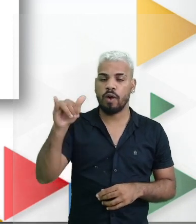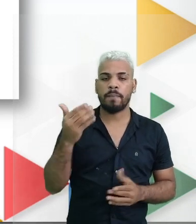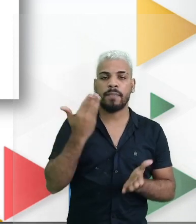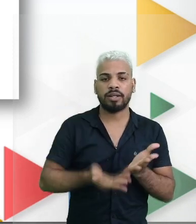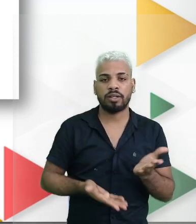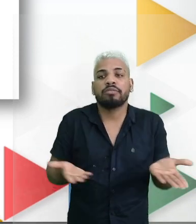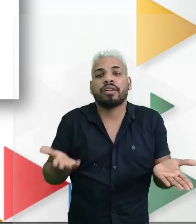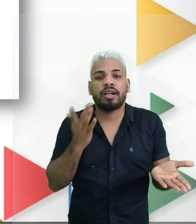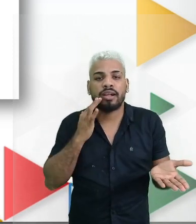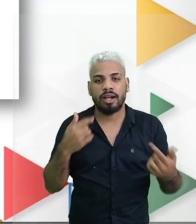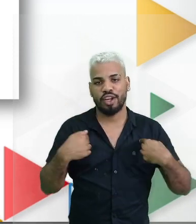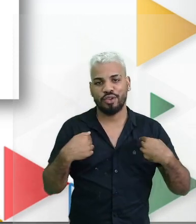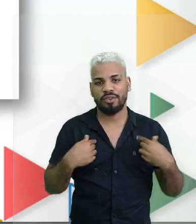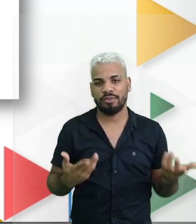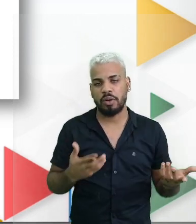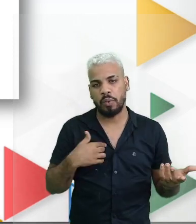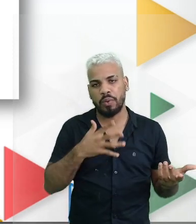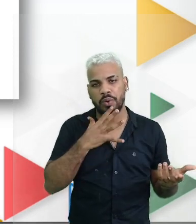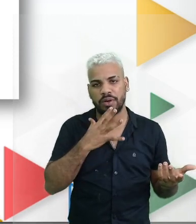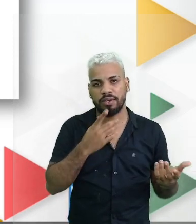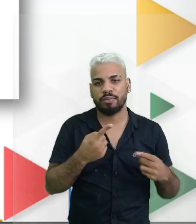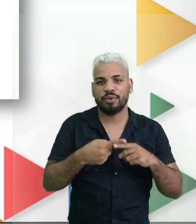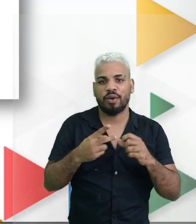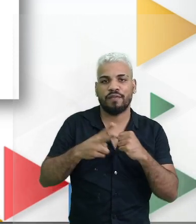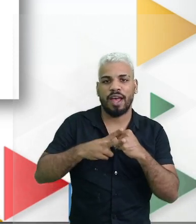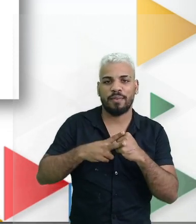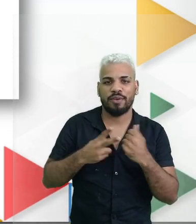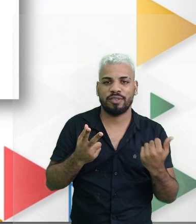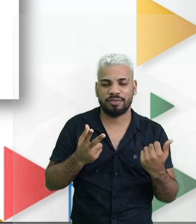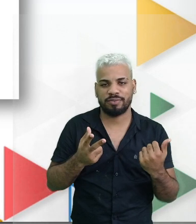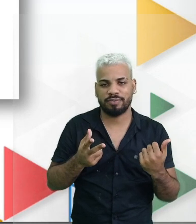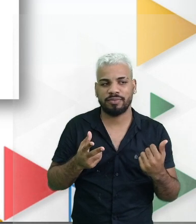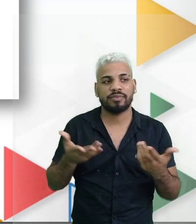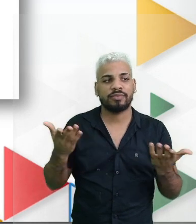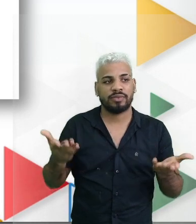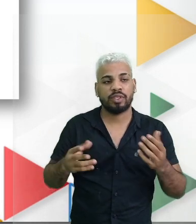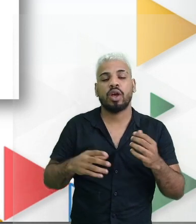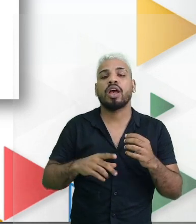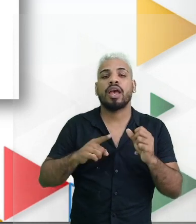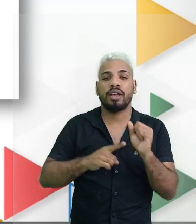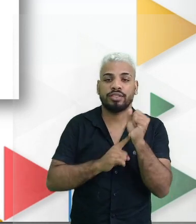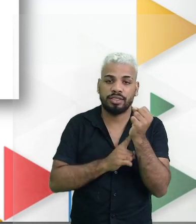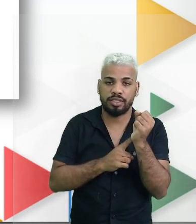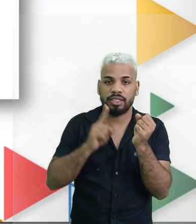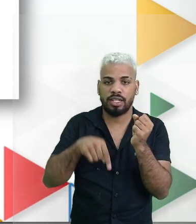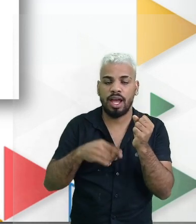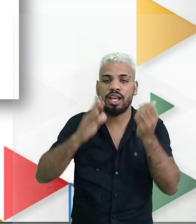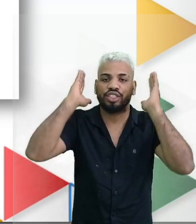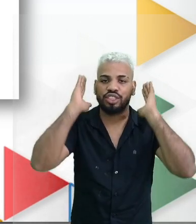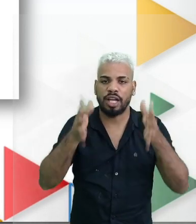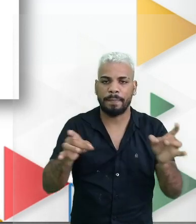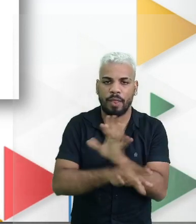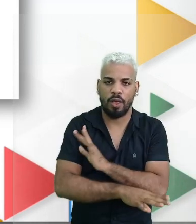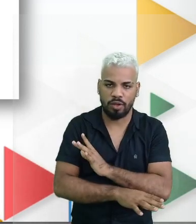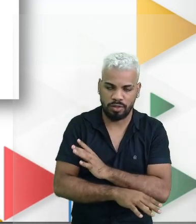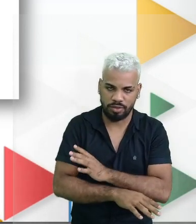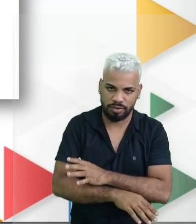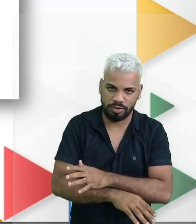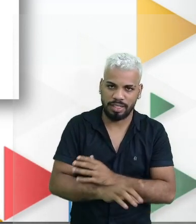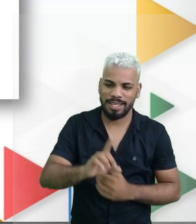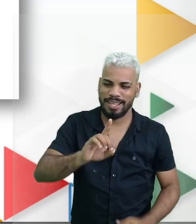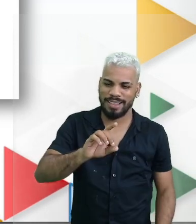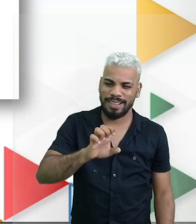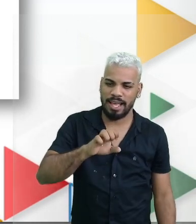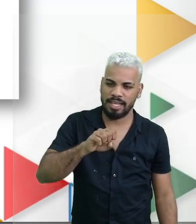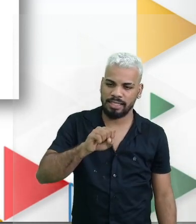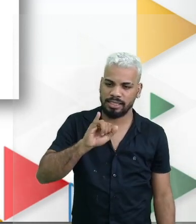perdeu? Eu. Eu conheço pelo verbo, então é um sujeito desinencial. Por que